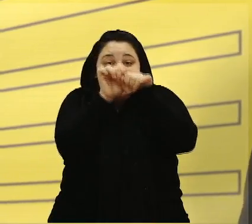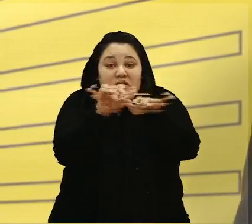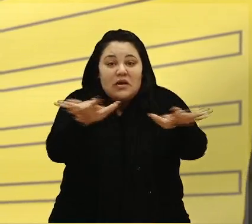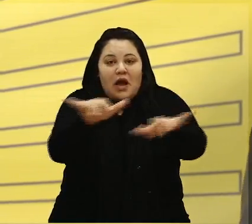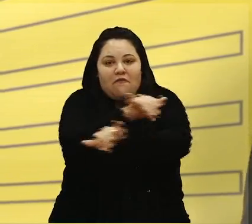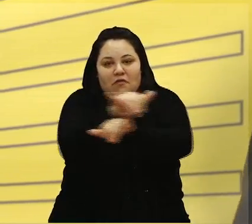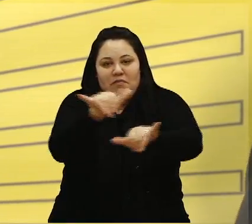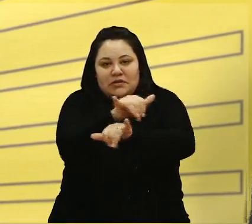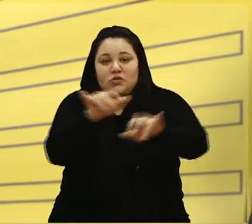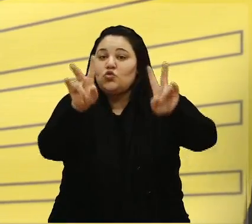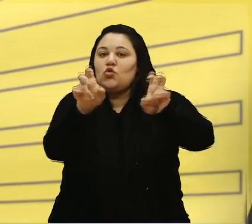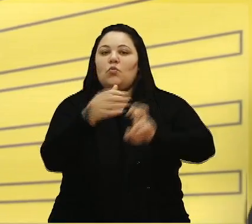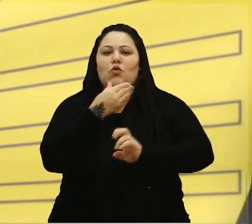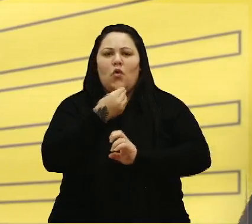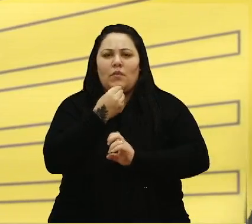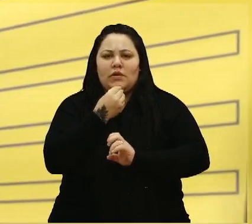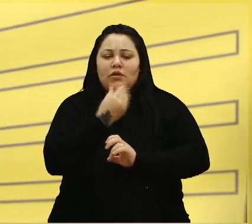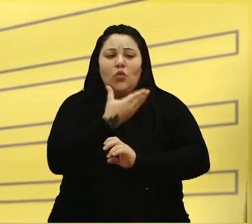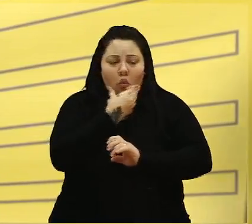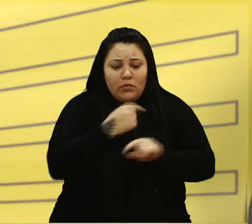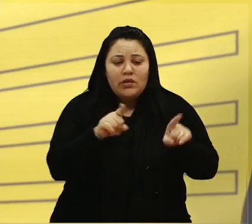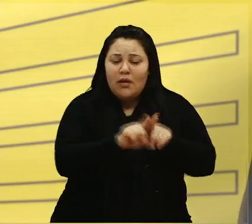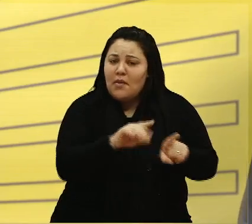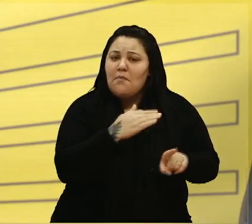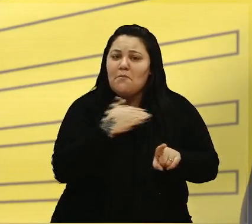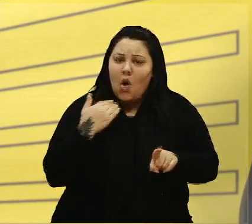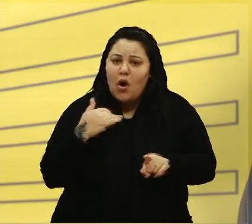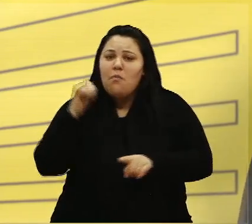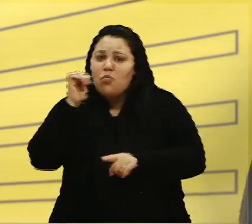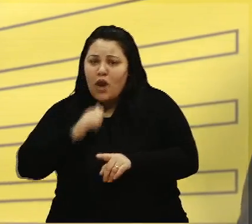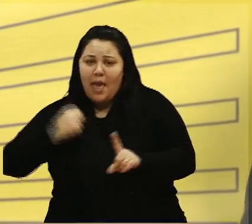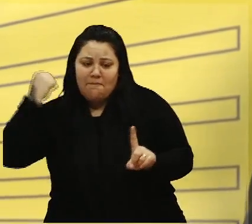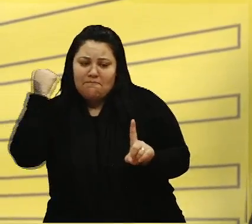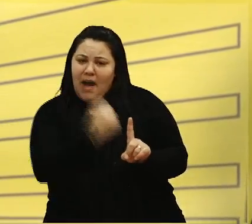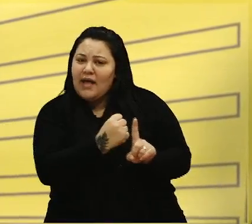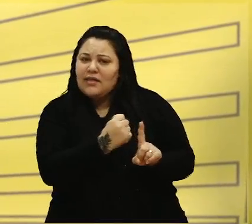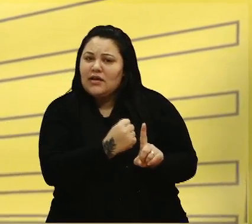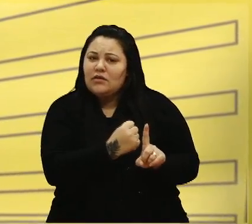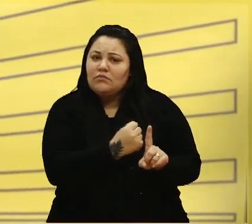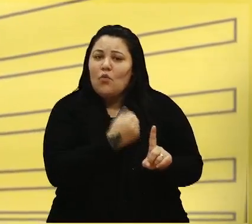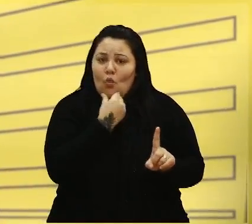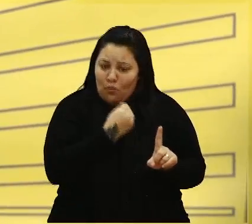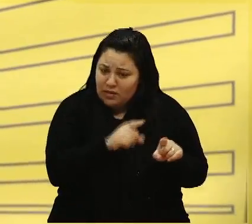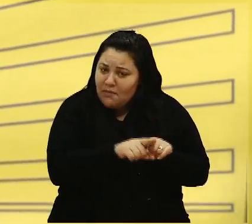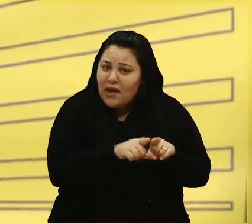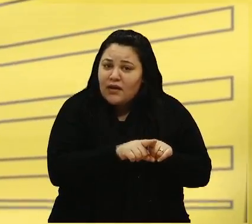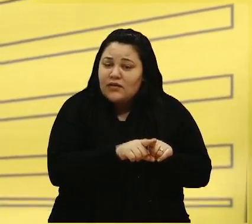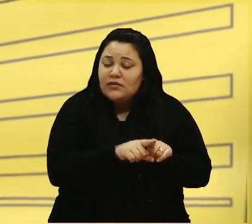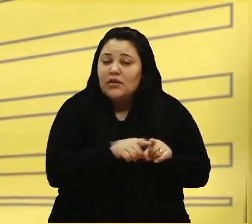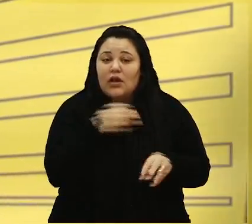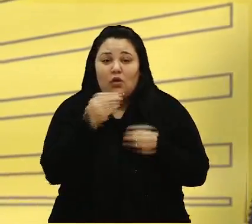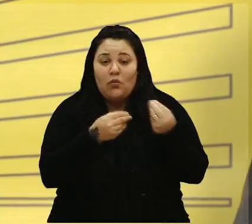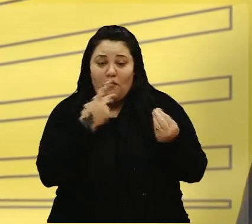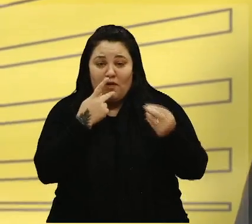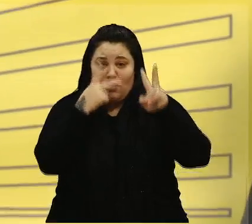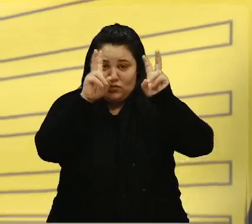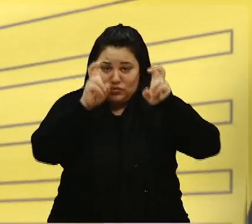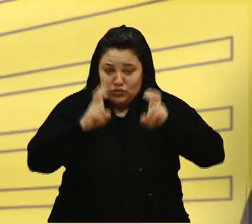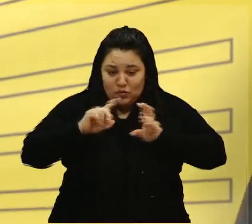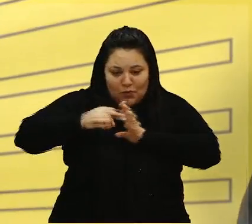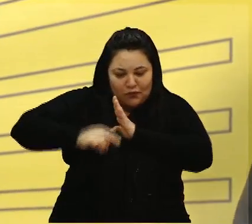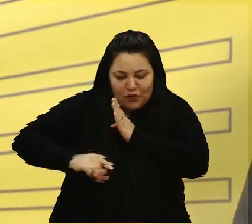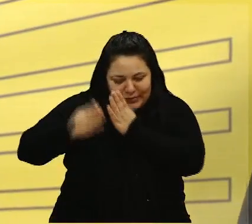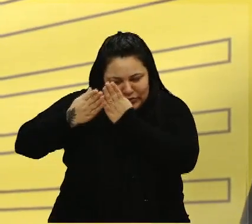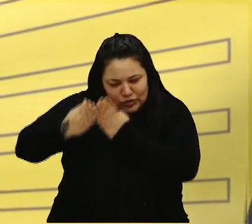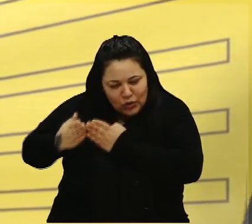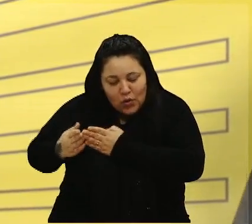Que os homens também estão sendo mortos pelas suas companheiras. E como diz essa matéria, que a gente se aprofundou muito antes de vir aqui falar, porque